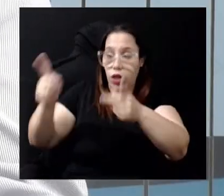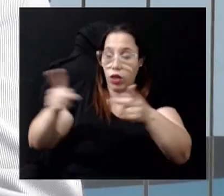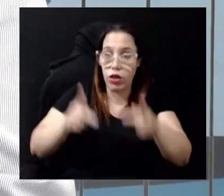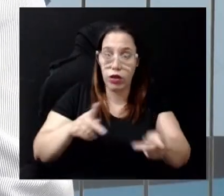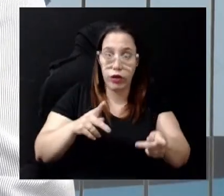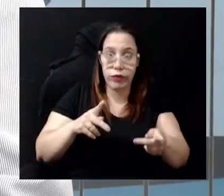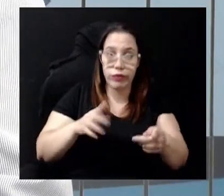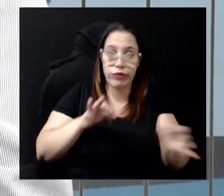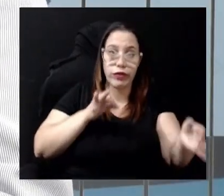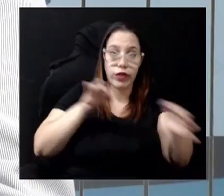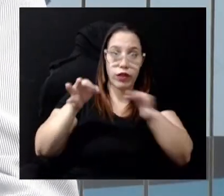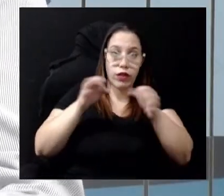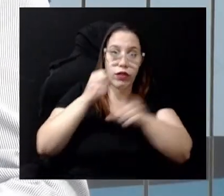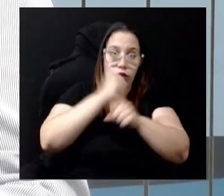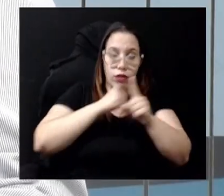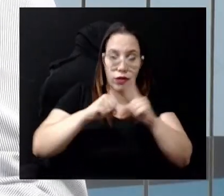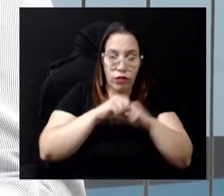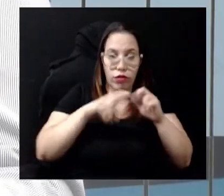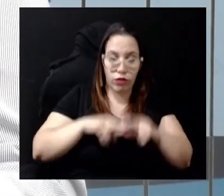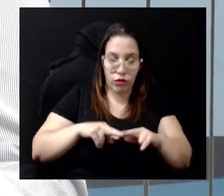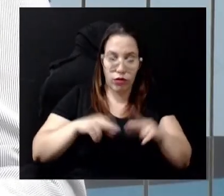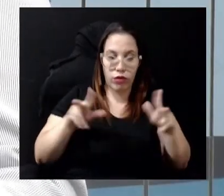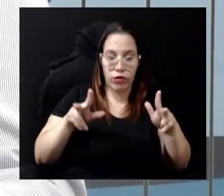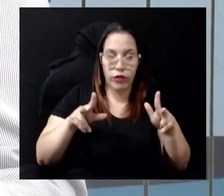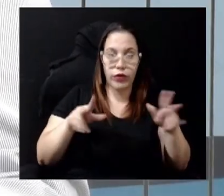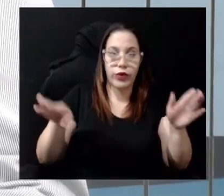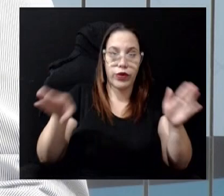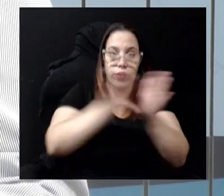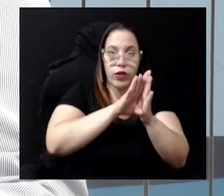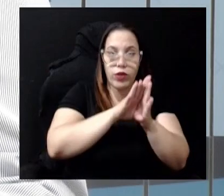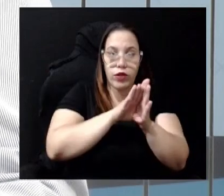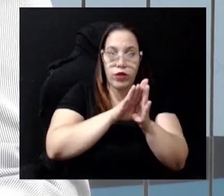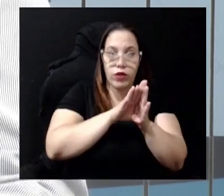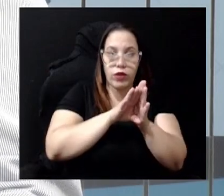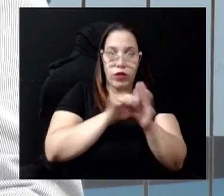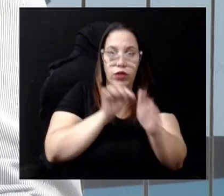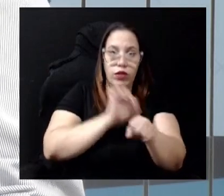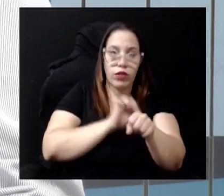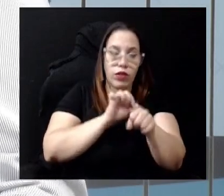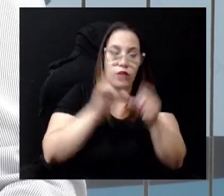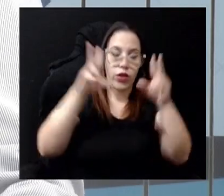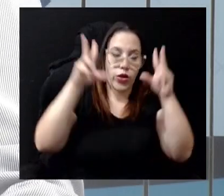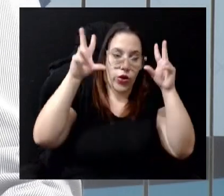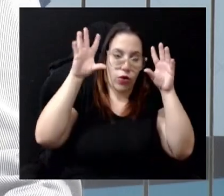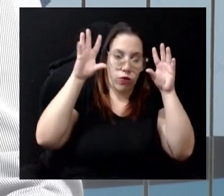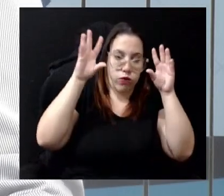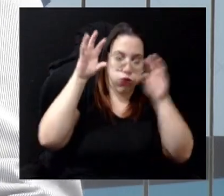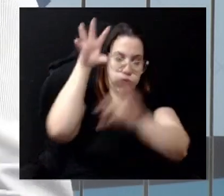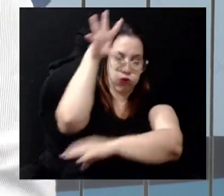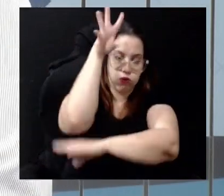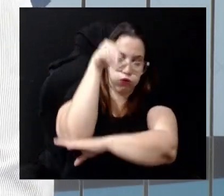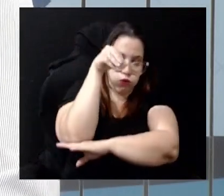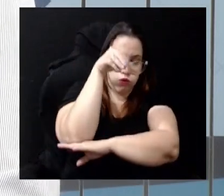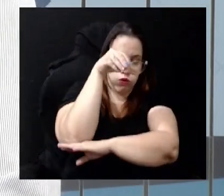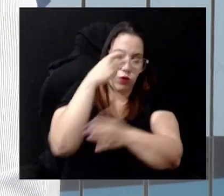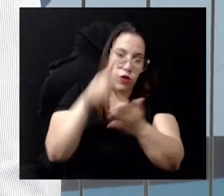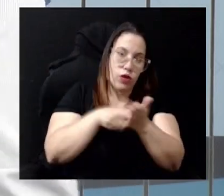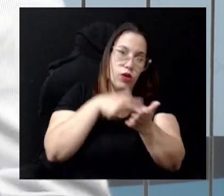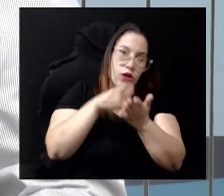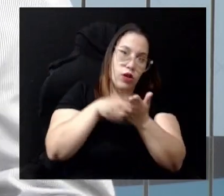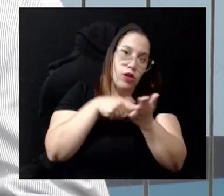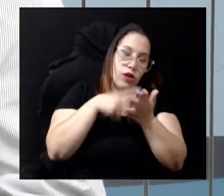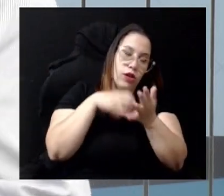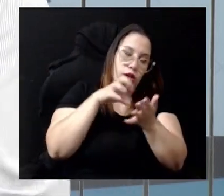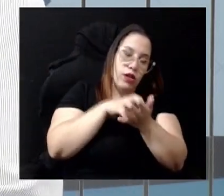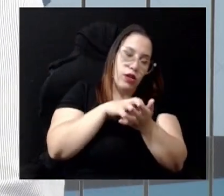social também diferente do que quando você chega em casa e as luzes já estão se apagando e as pessoas já lavam o pé e já ficam mais retidas em casa.